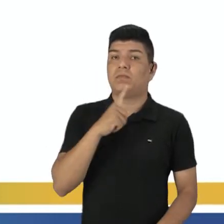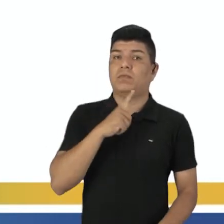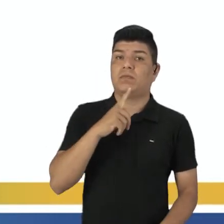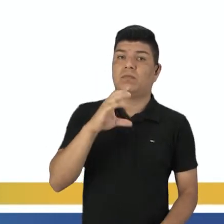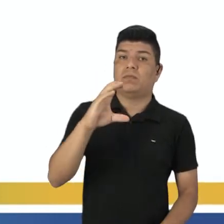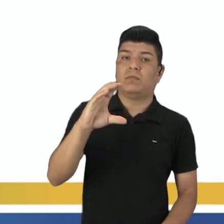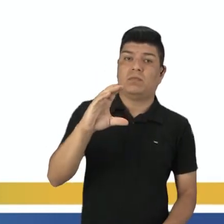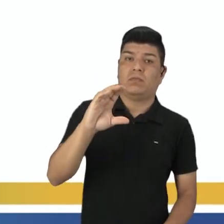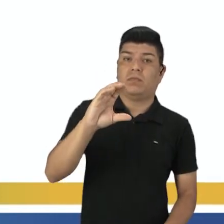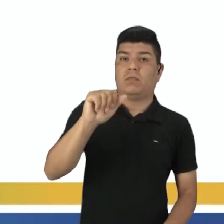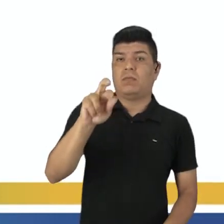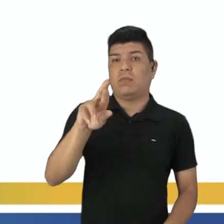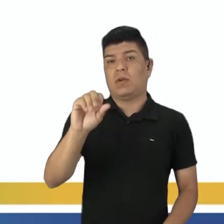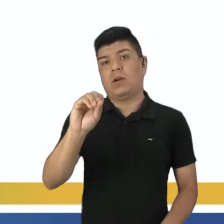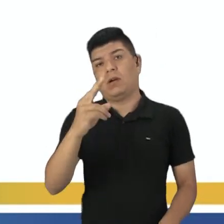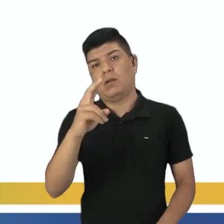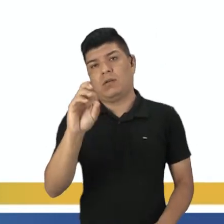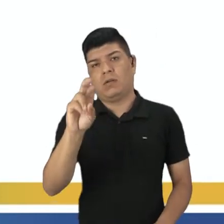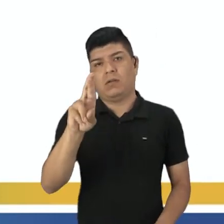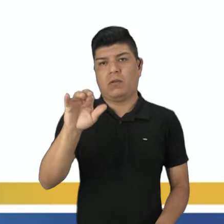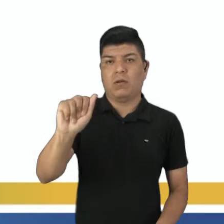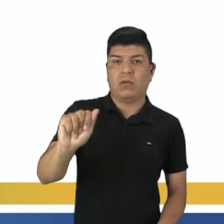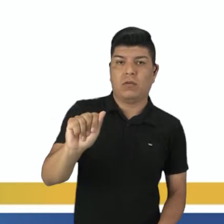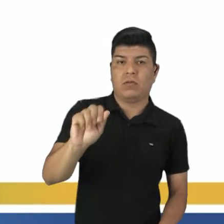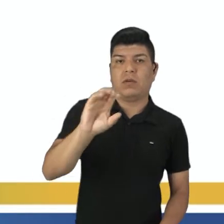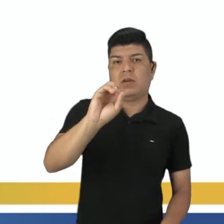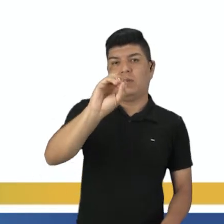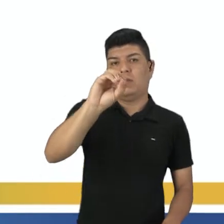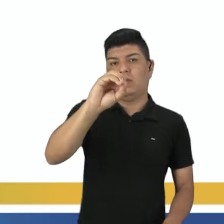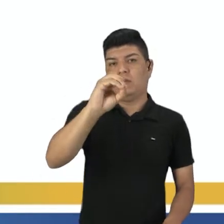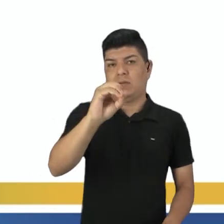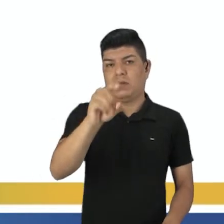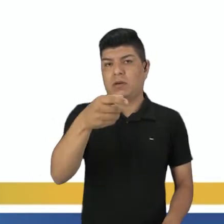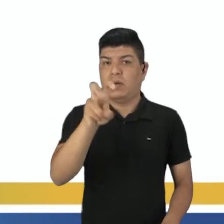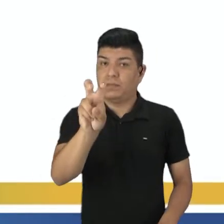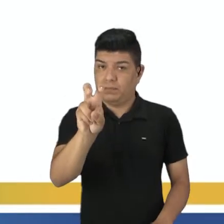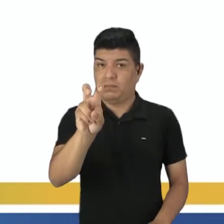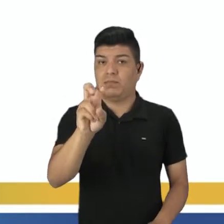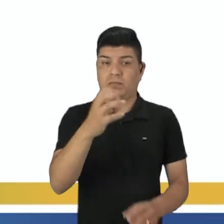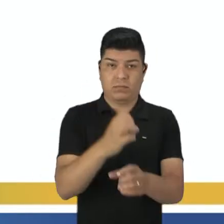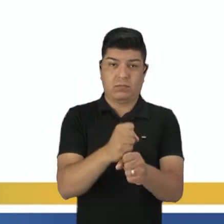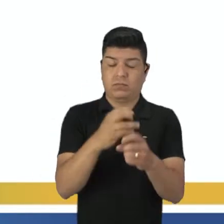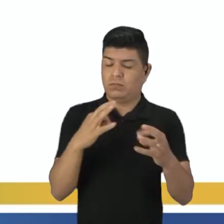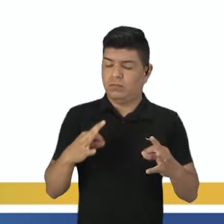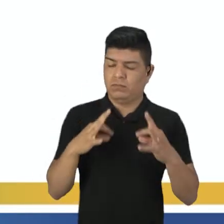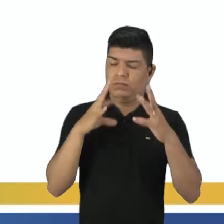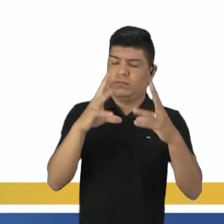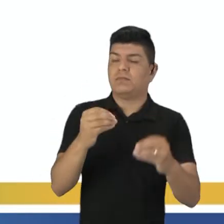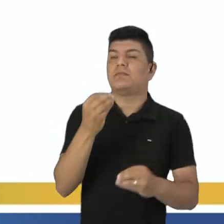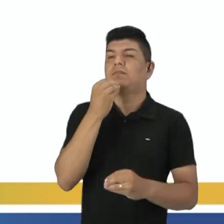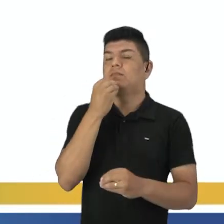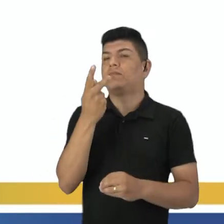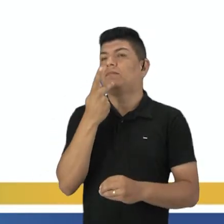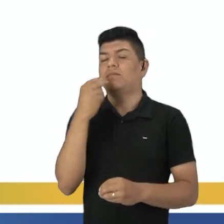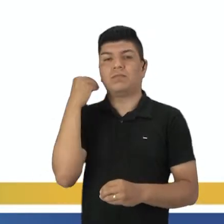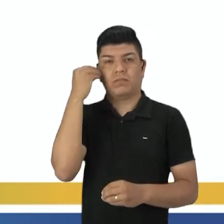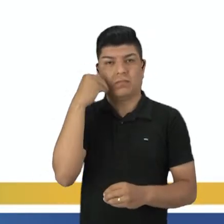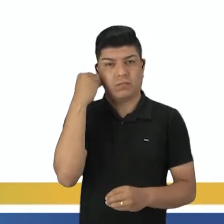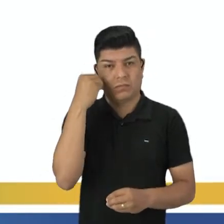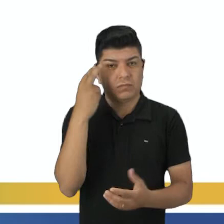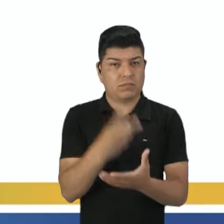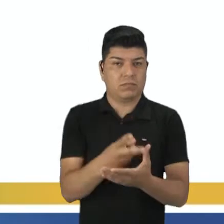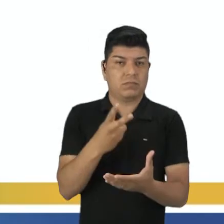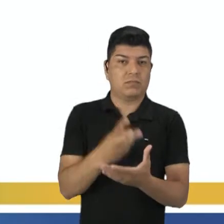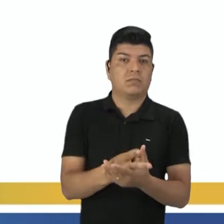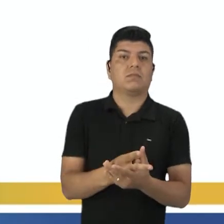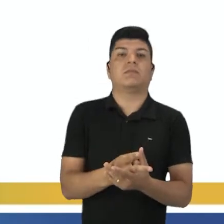face é de 0,5, ou seja, metade, né? Veja que a soma de todas as probabilidades possíveis de um experimento sempre